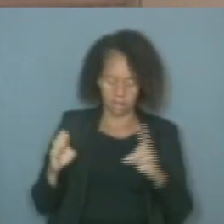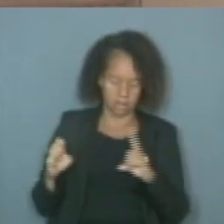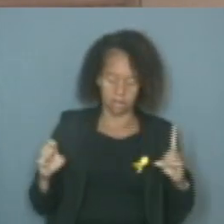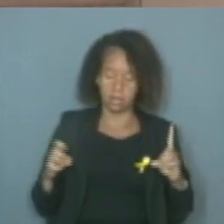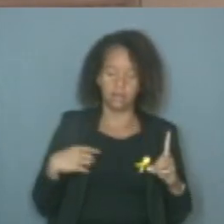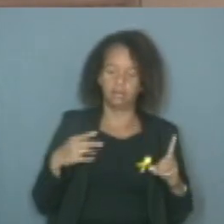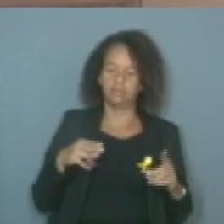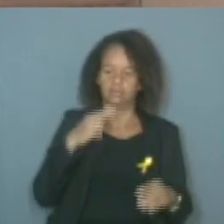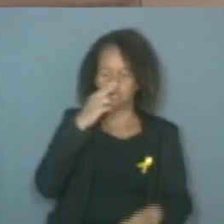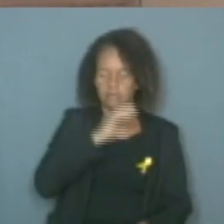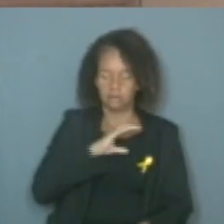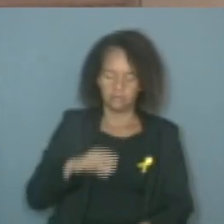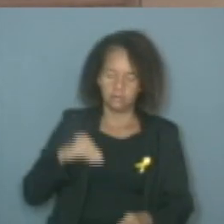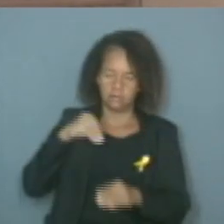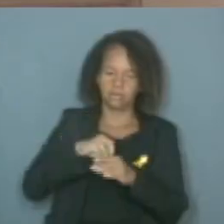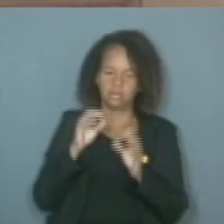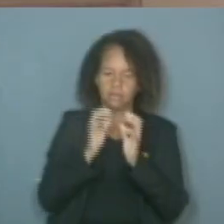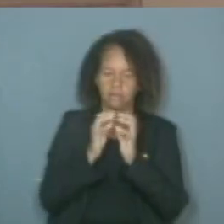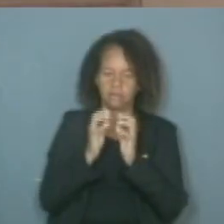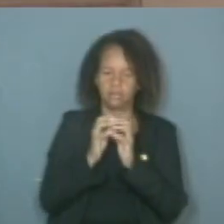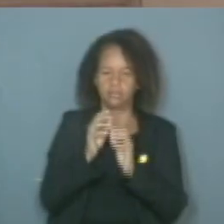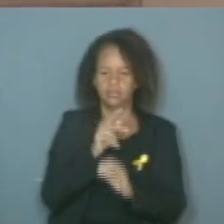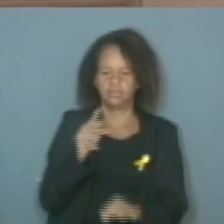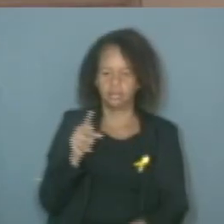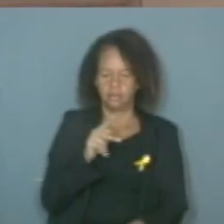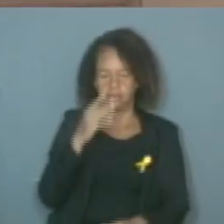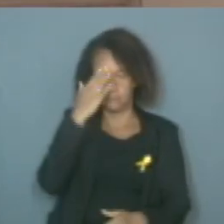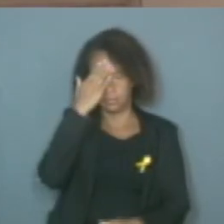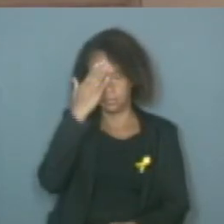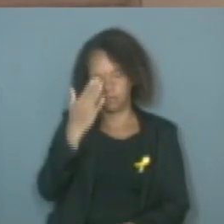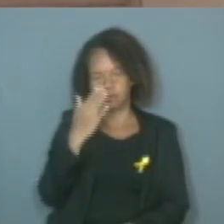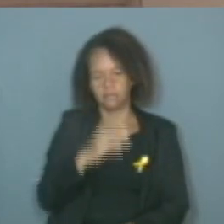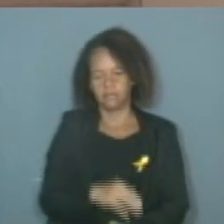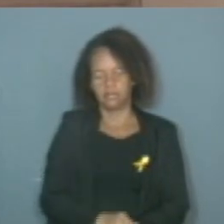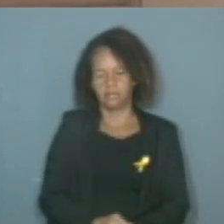uma vitória dos cristãos na cidade do Recife. Presidente, muito